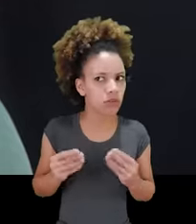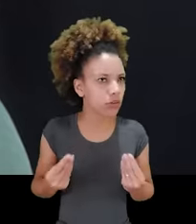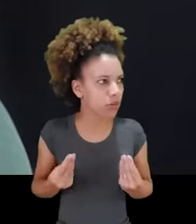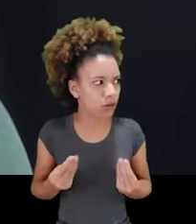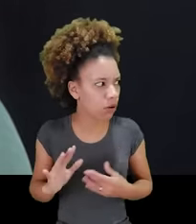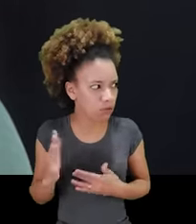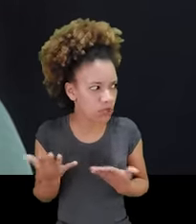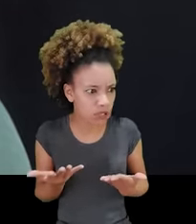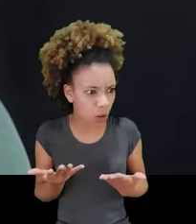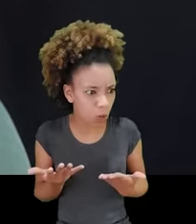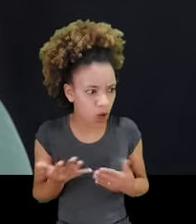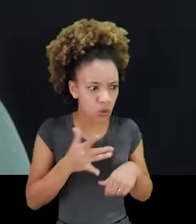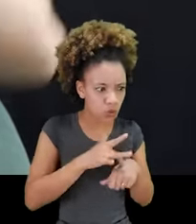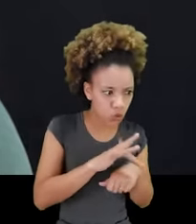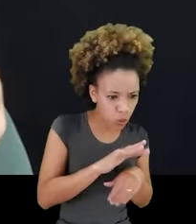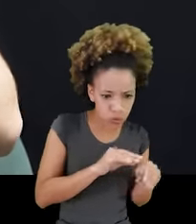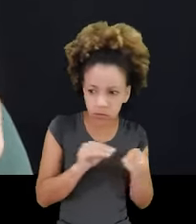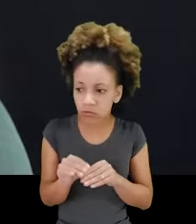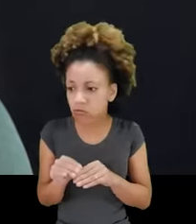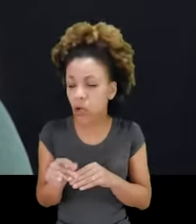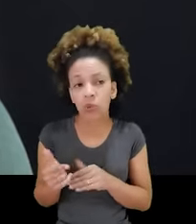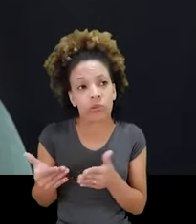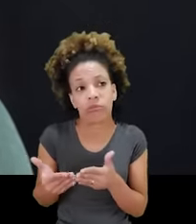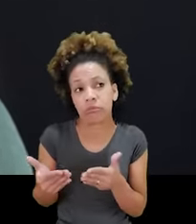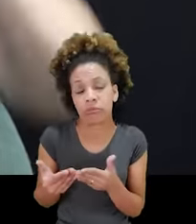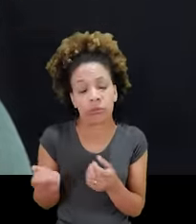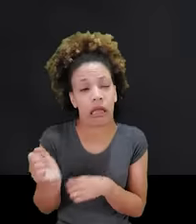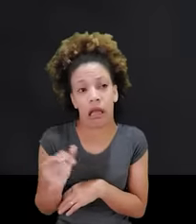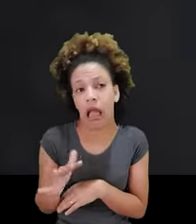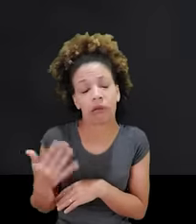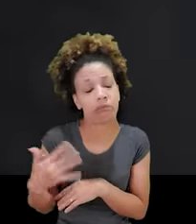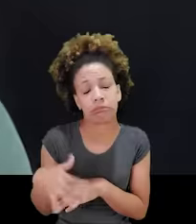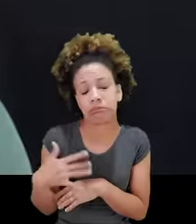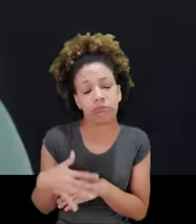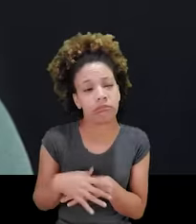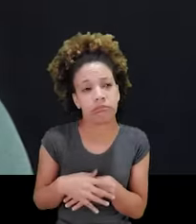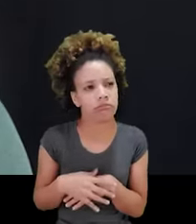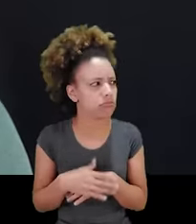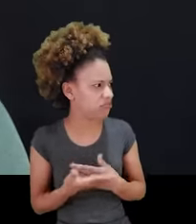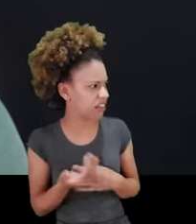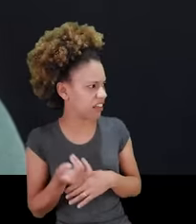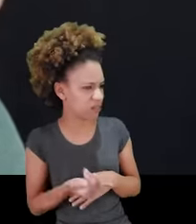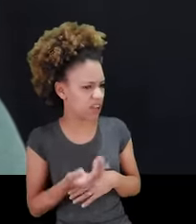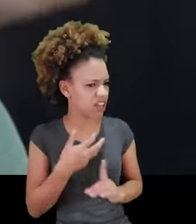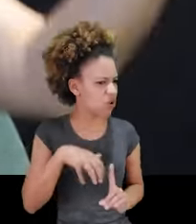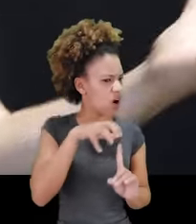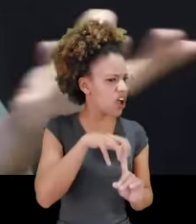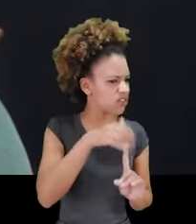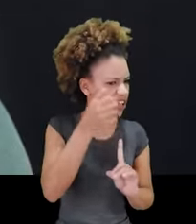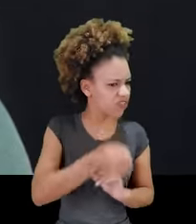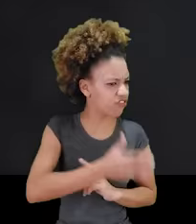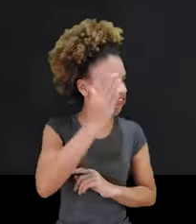disso para... Estou sem dinheiro para gasolina, está caro. Que merda? Quem foi esse rei que